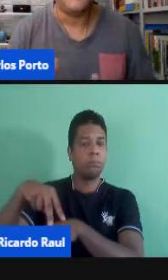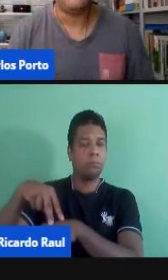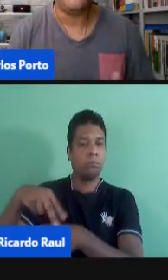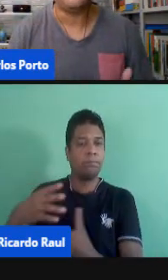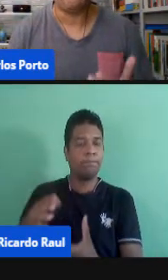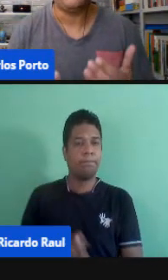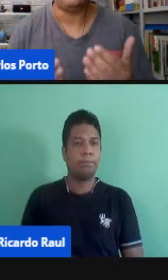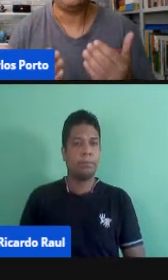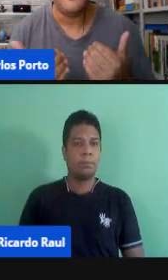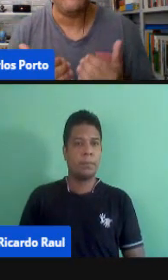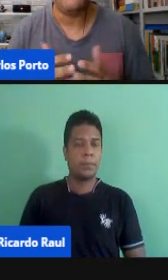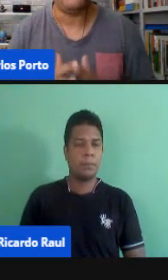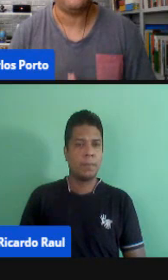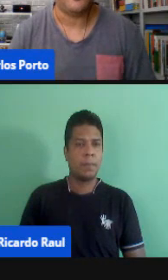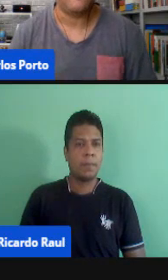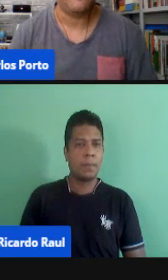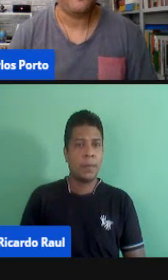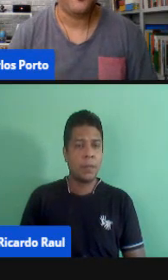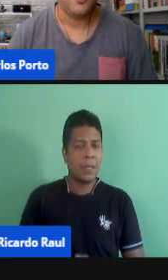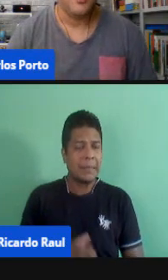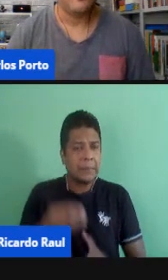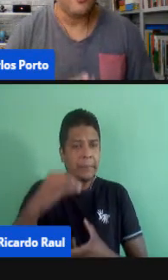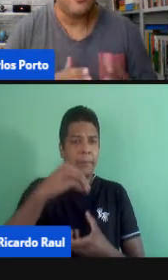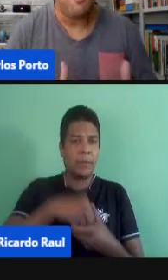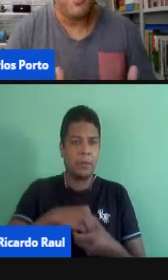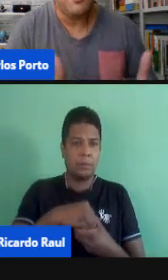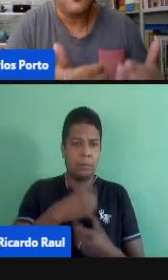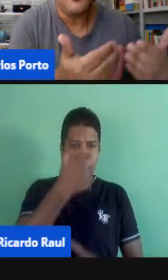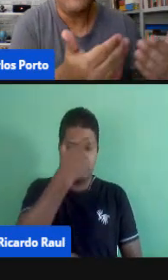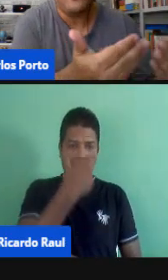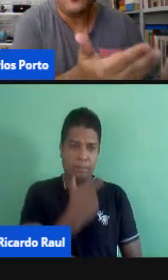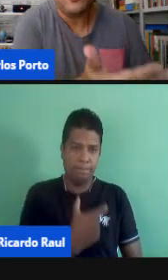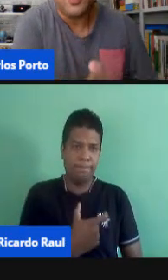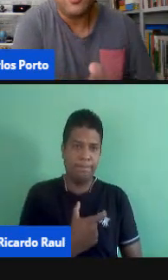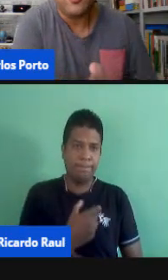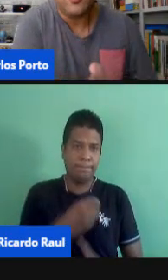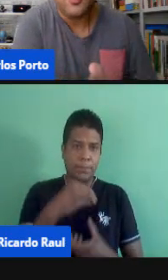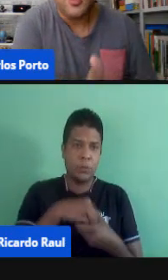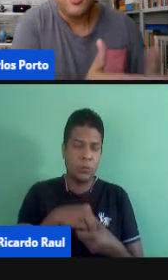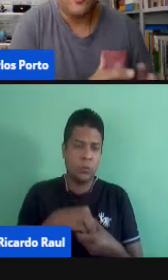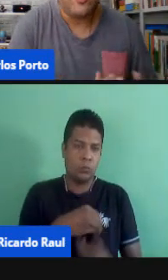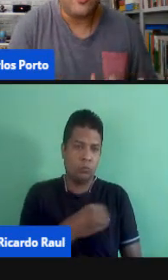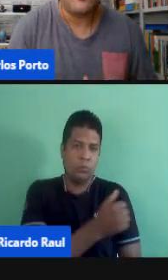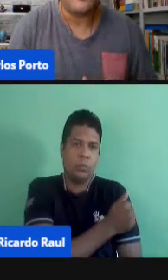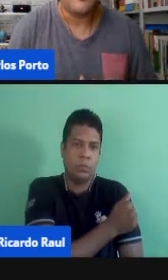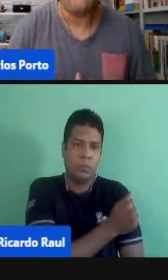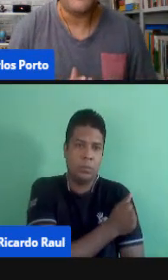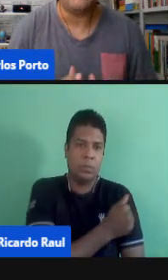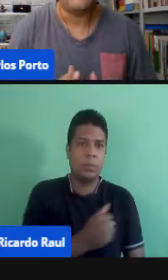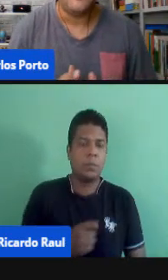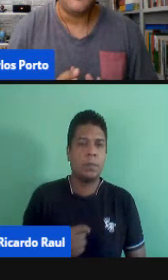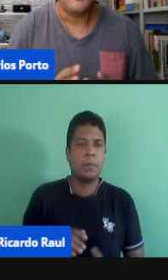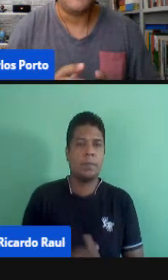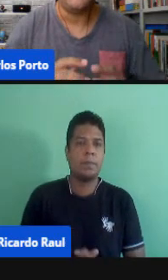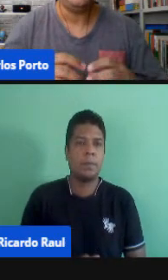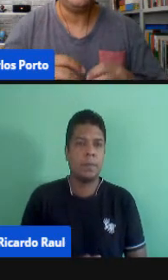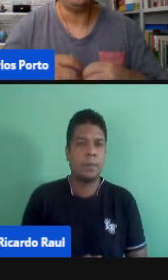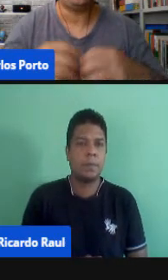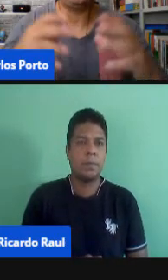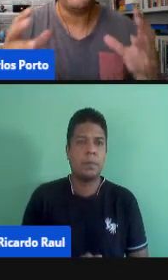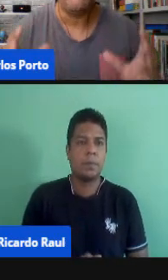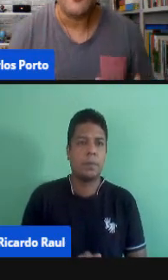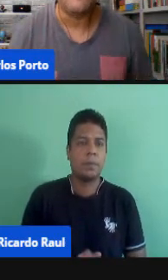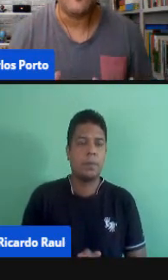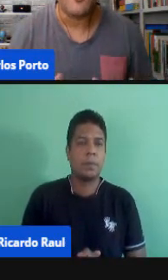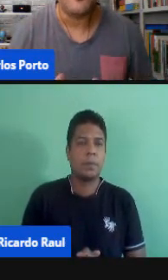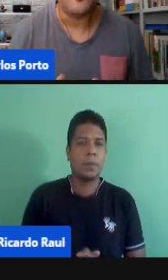certa maneira, já está presente em você. Já está presente no estudante. Nós estamos aqui apenas caminhando